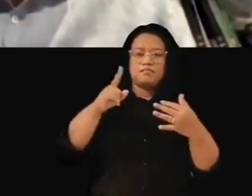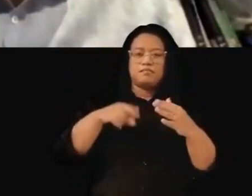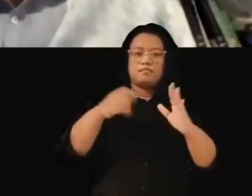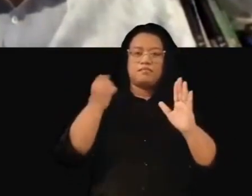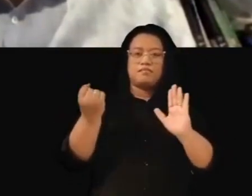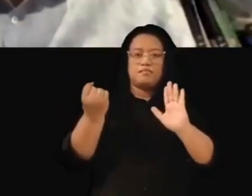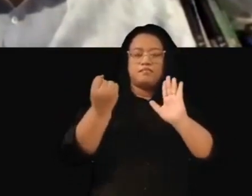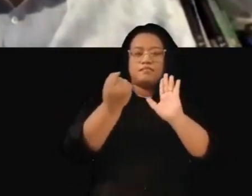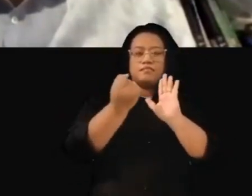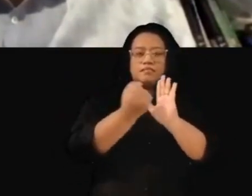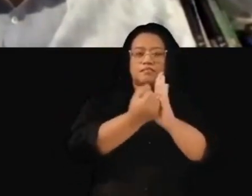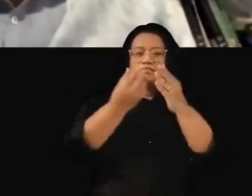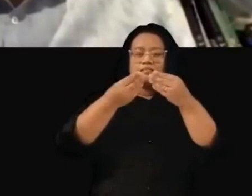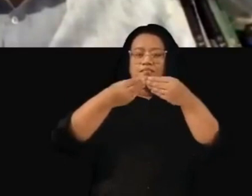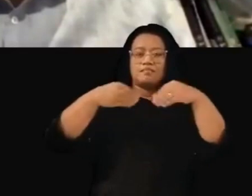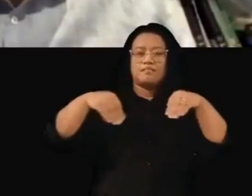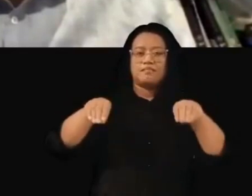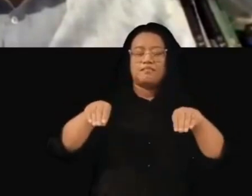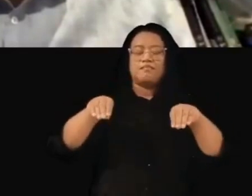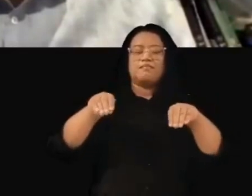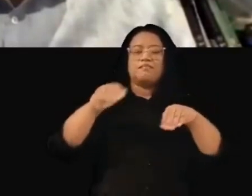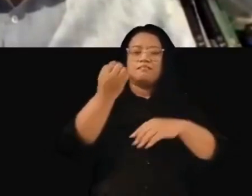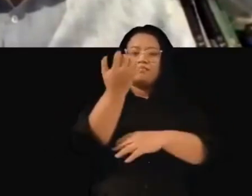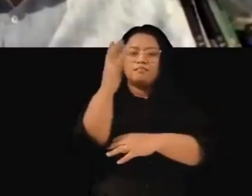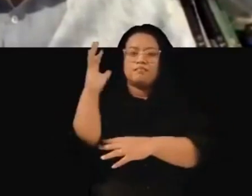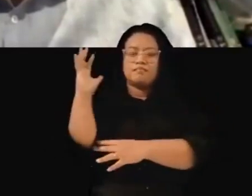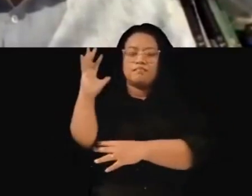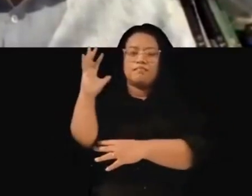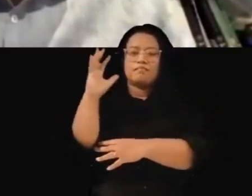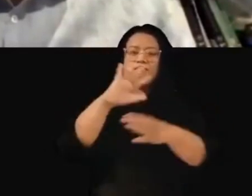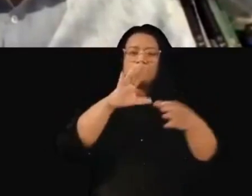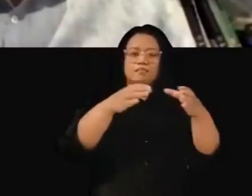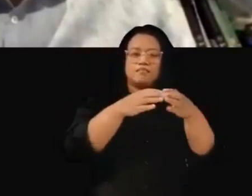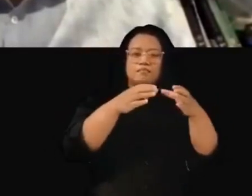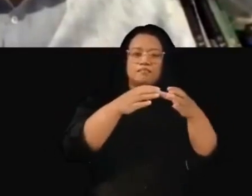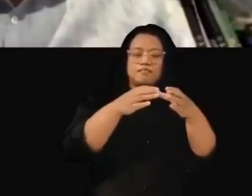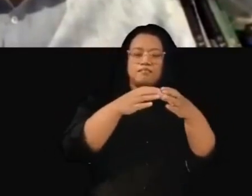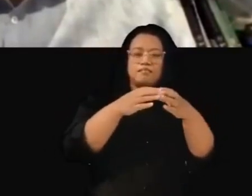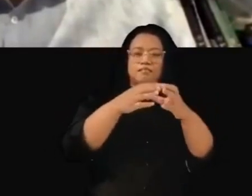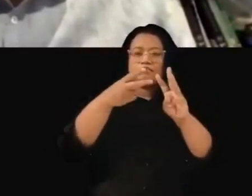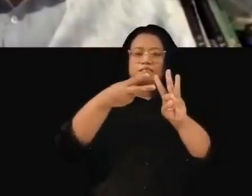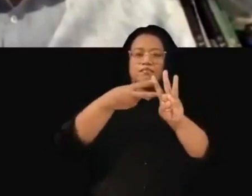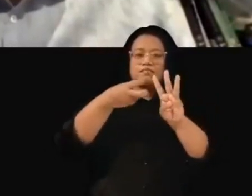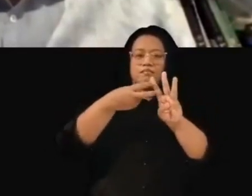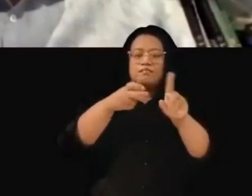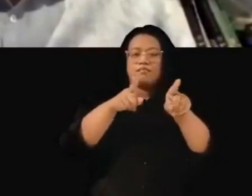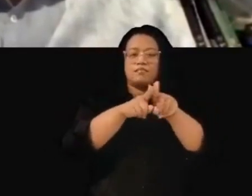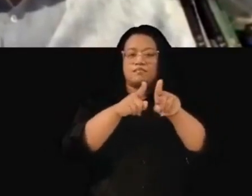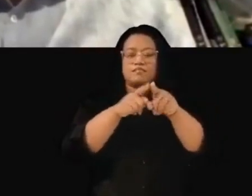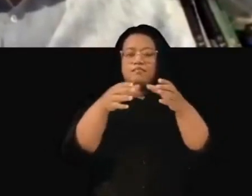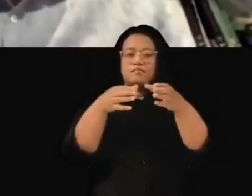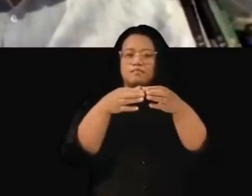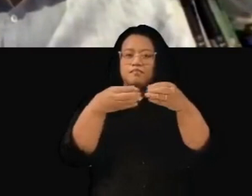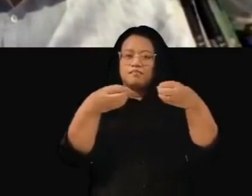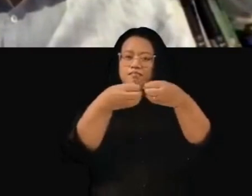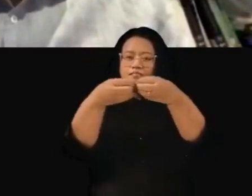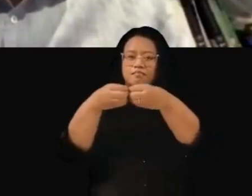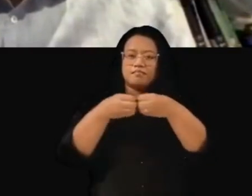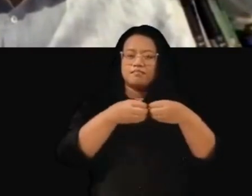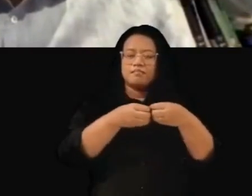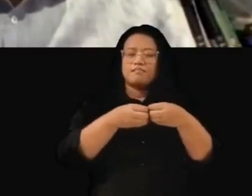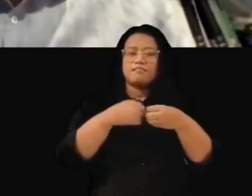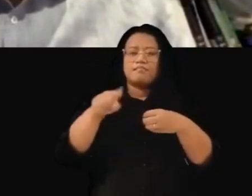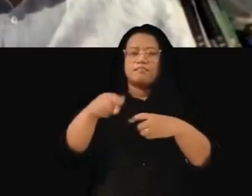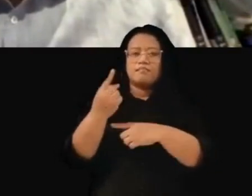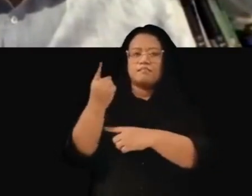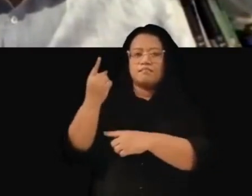dano ambiental às populações indígena e ribeirinha. No primeiro momento, o palestrante é o professor Wagner Costa Ribeiro,